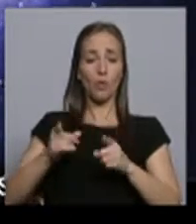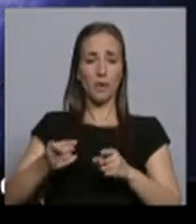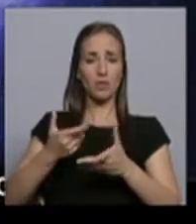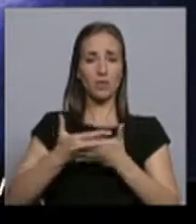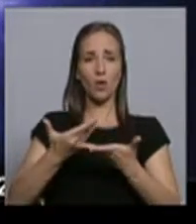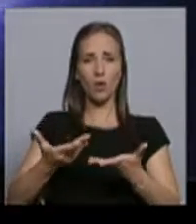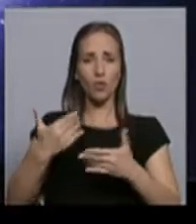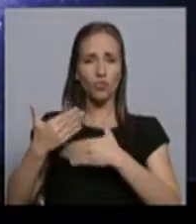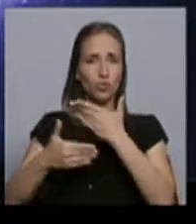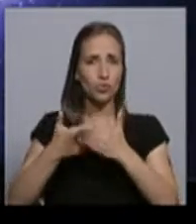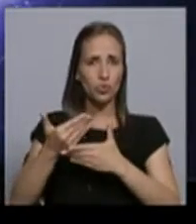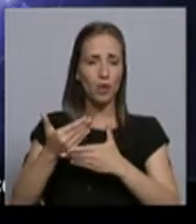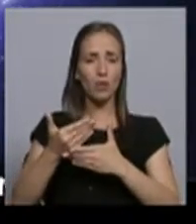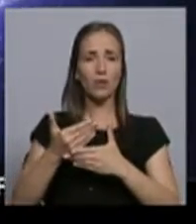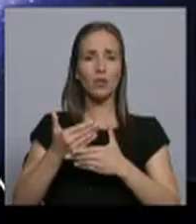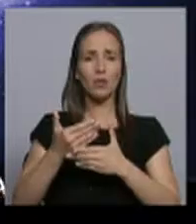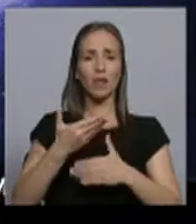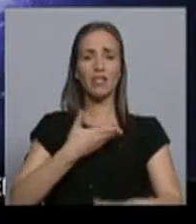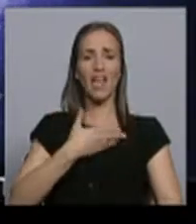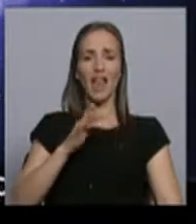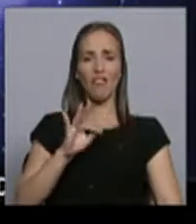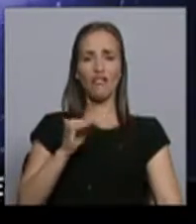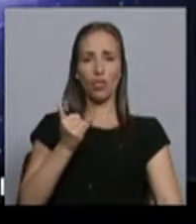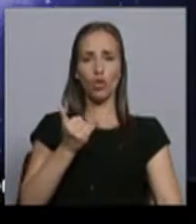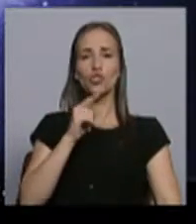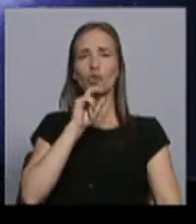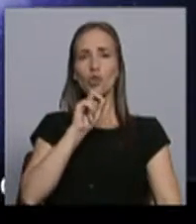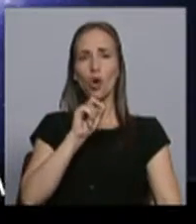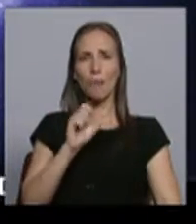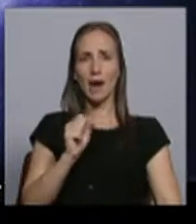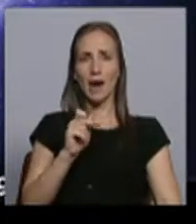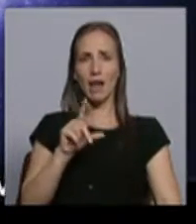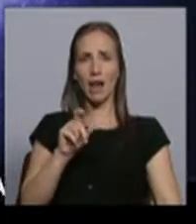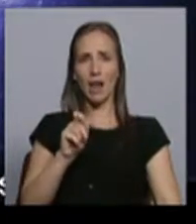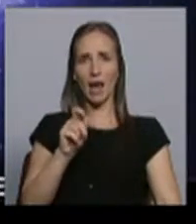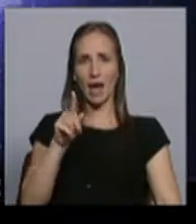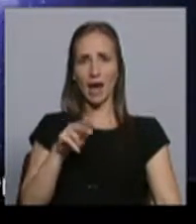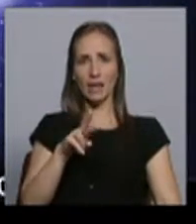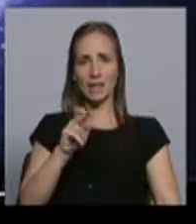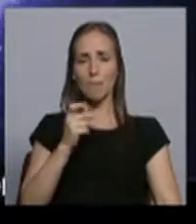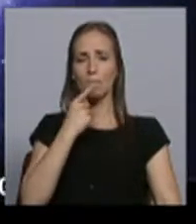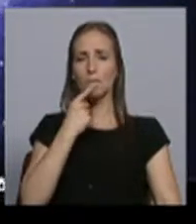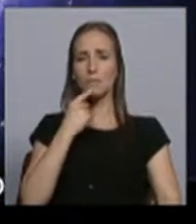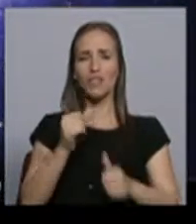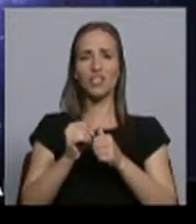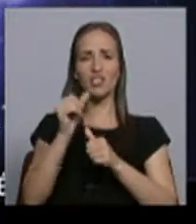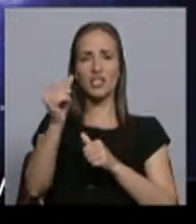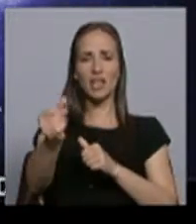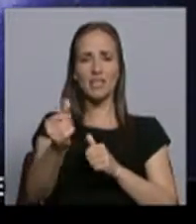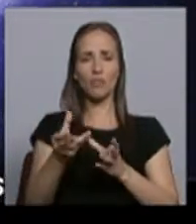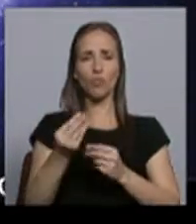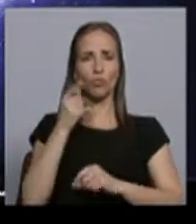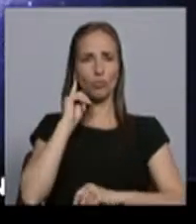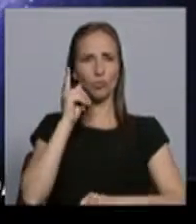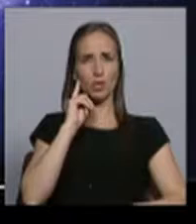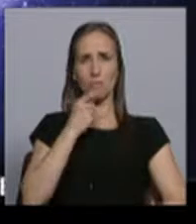evolução. DF2 é como se chama esta galáxia. E perceber a distância a que estamos nesta galáxia é fundamental para percebermos então qual